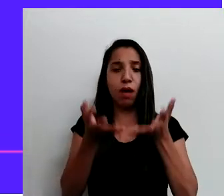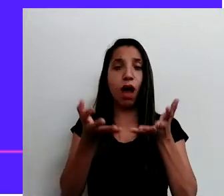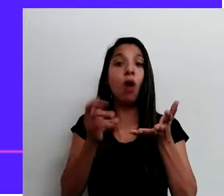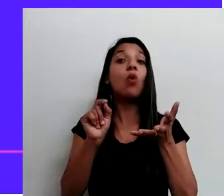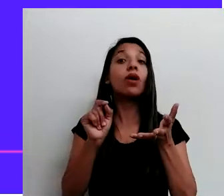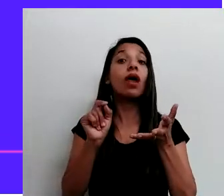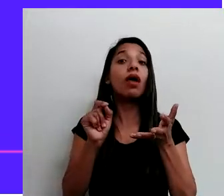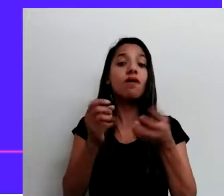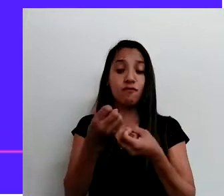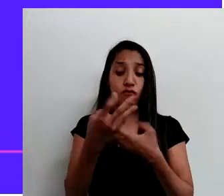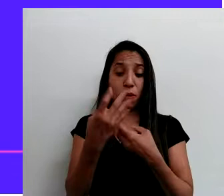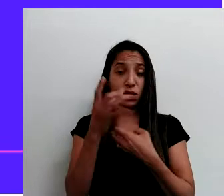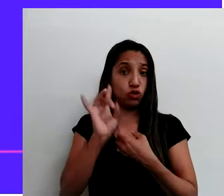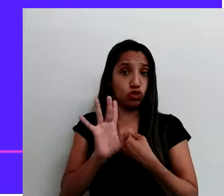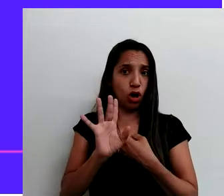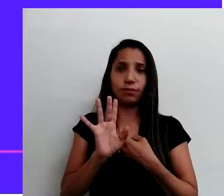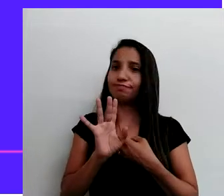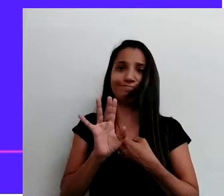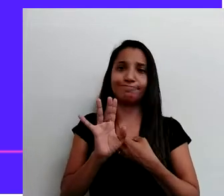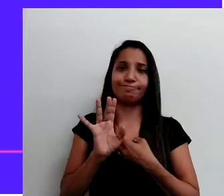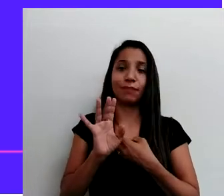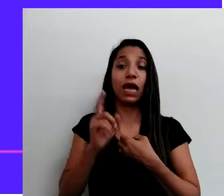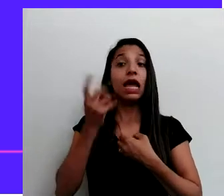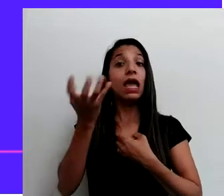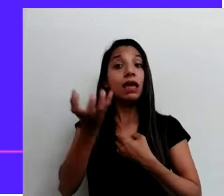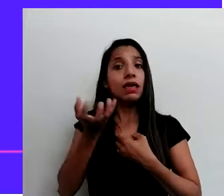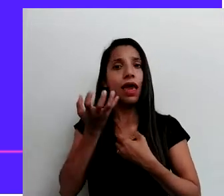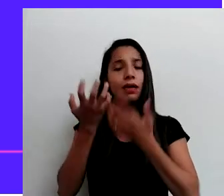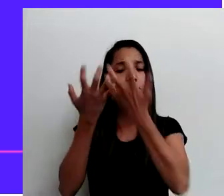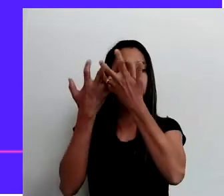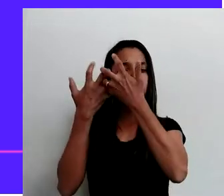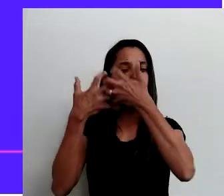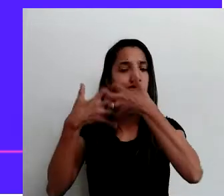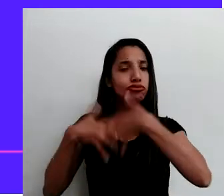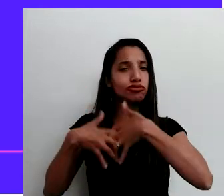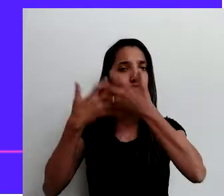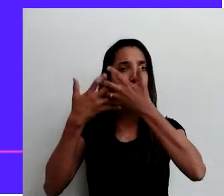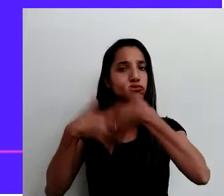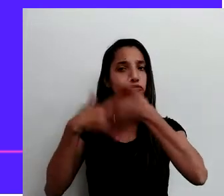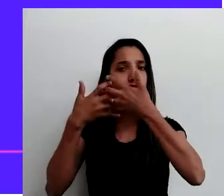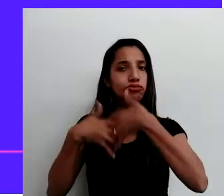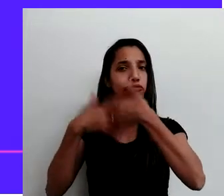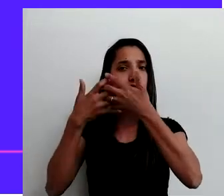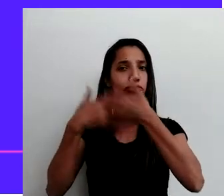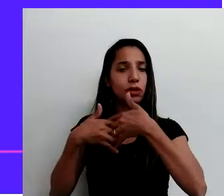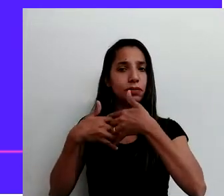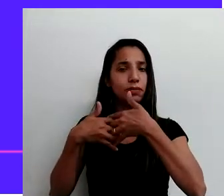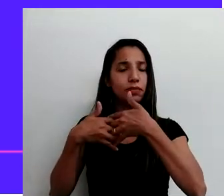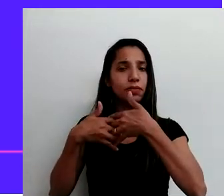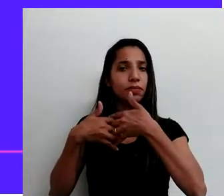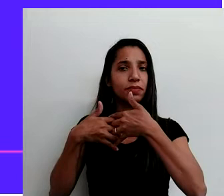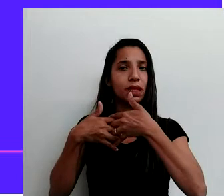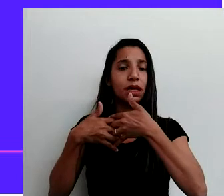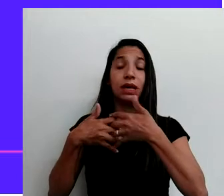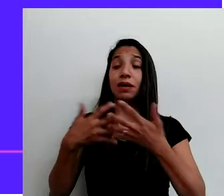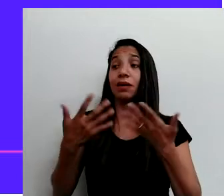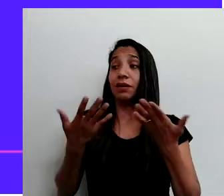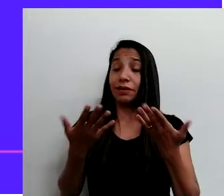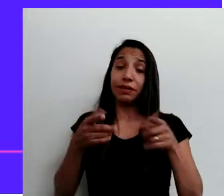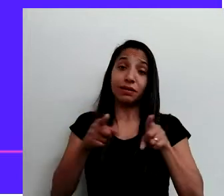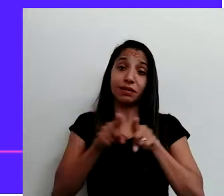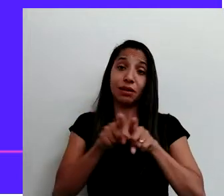uma cobertura de análise de dados que se propõe a gerar reflexão. Partindo do ponto que, assim, não, a gente não